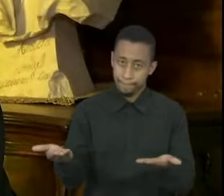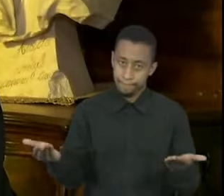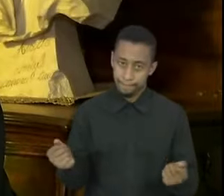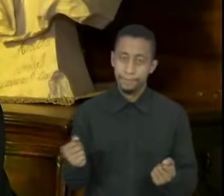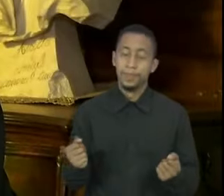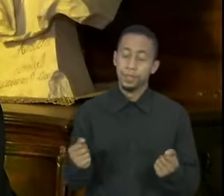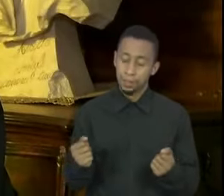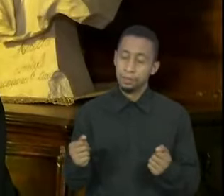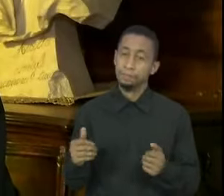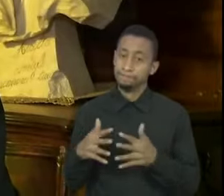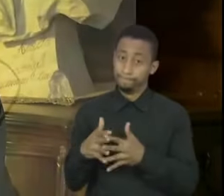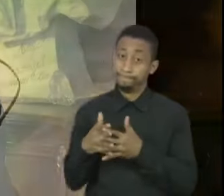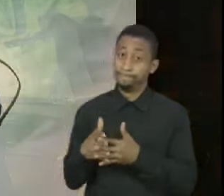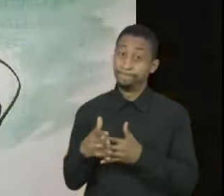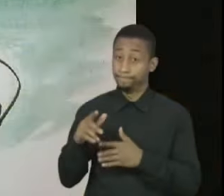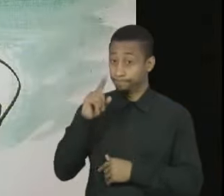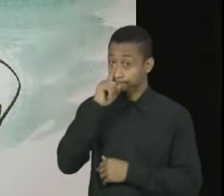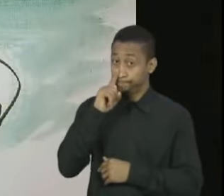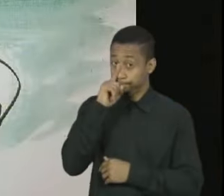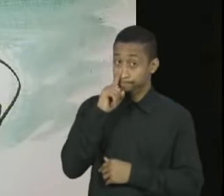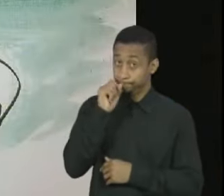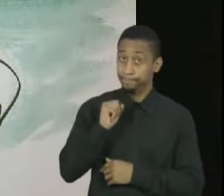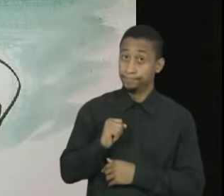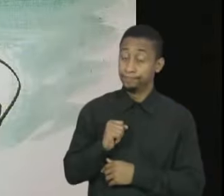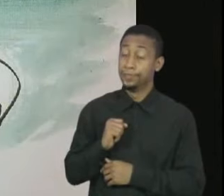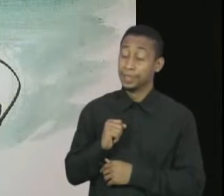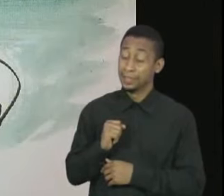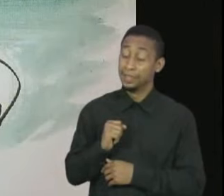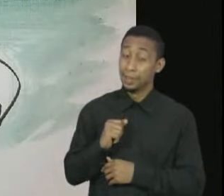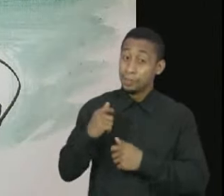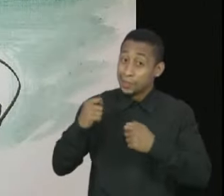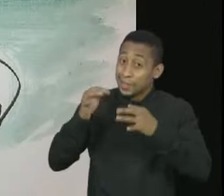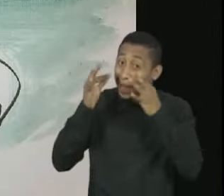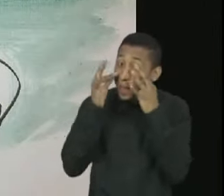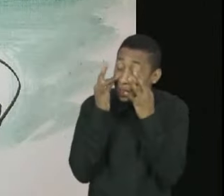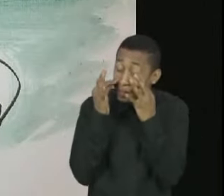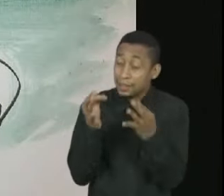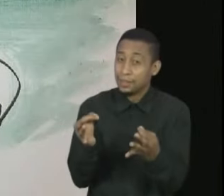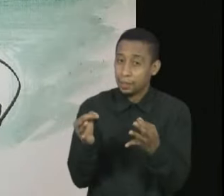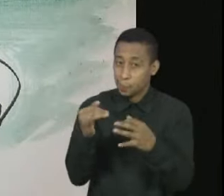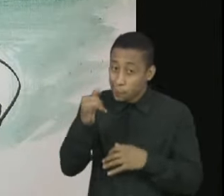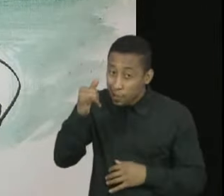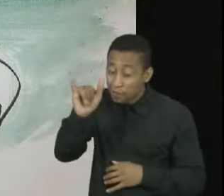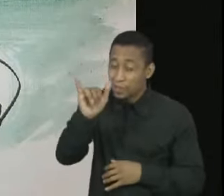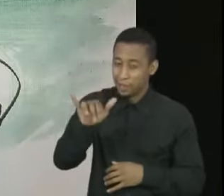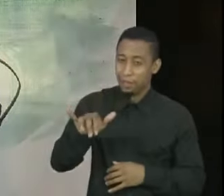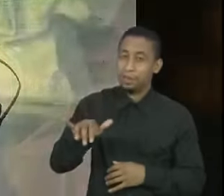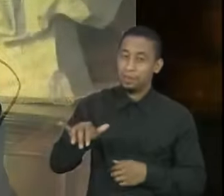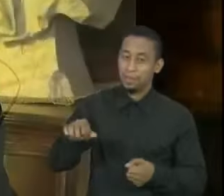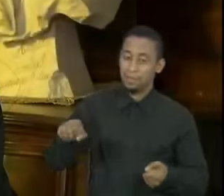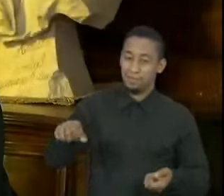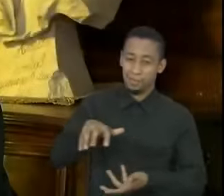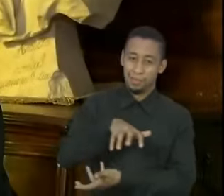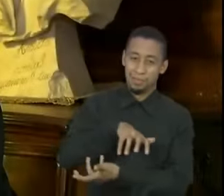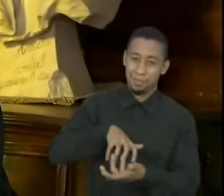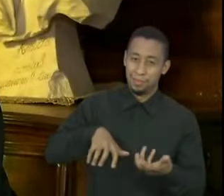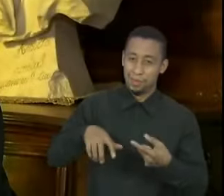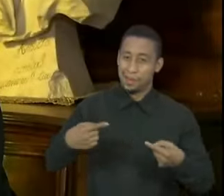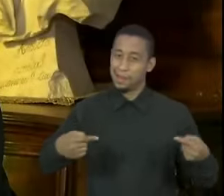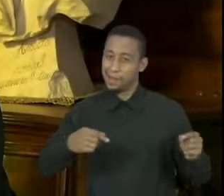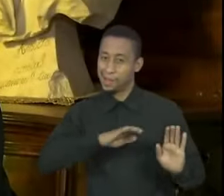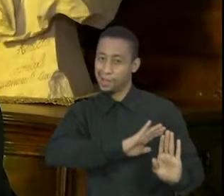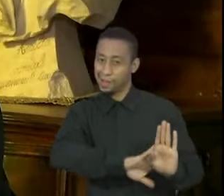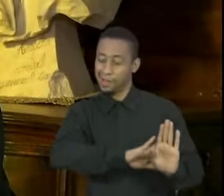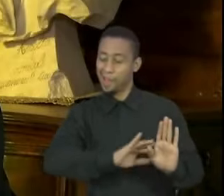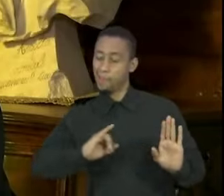é um grande risco e nós devemos estar muito atentos a evitar isso a instrumentalização